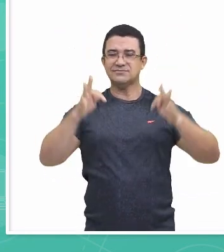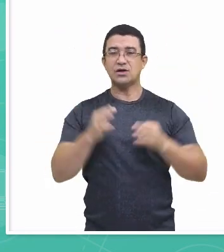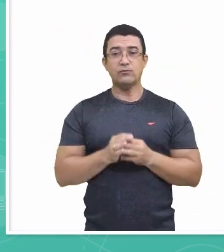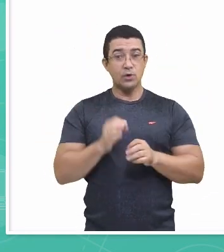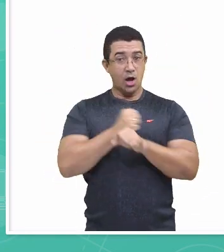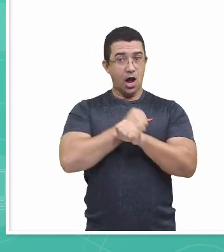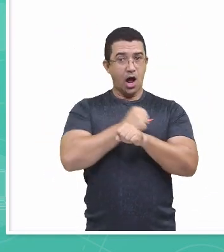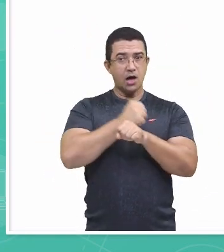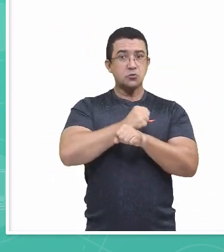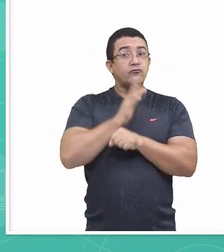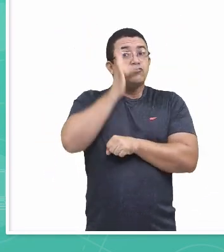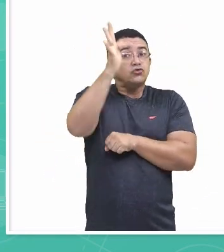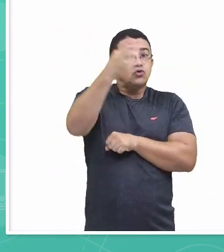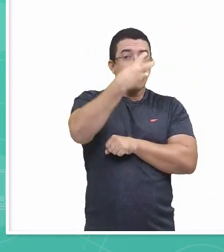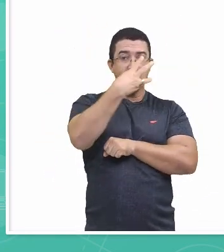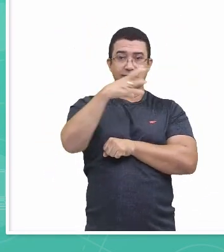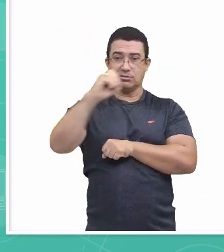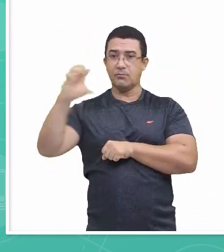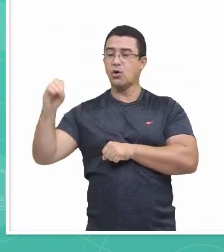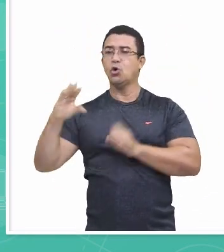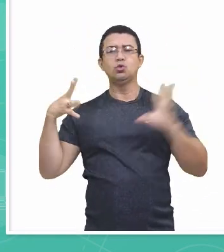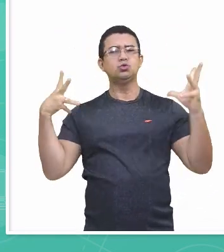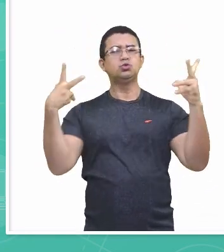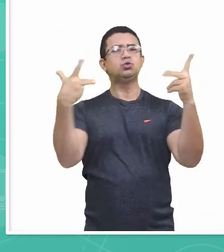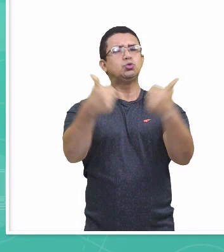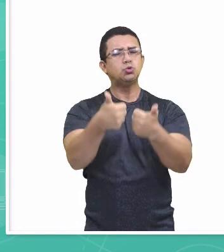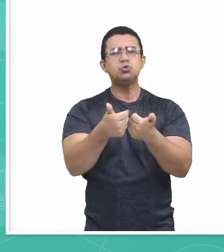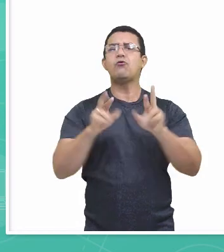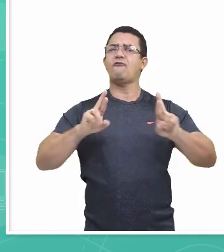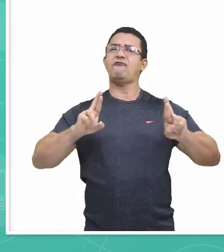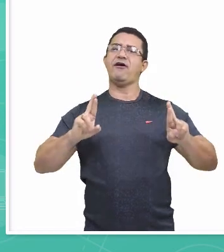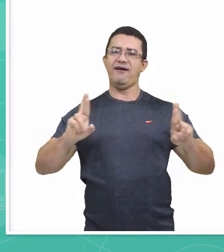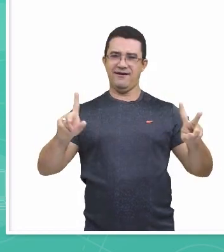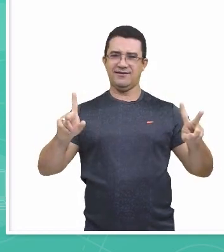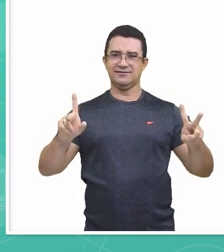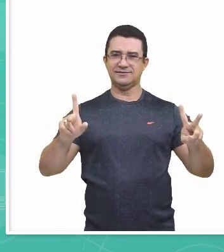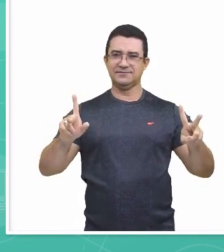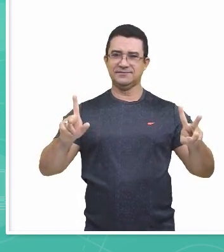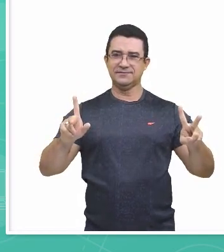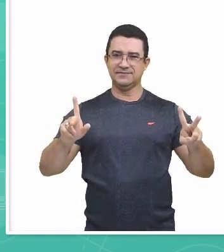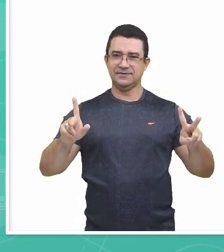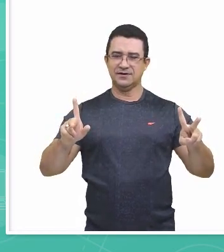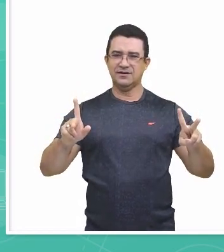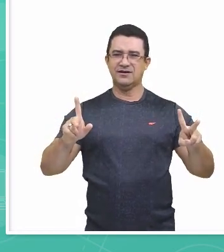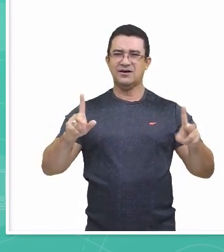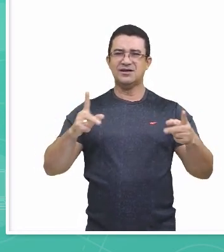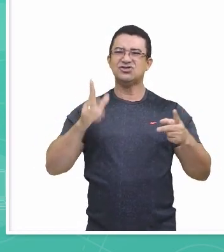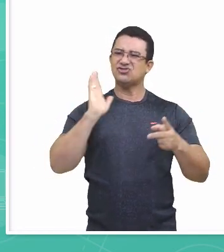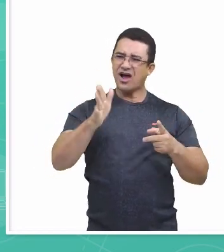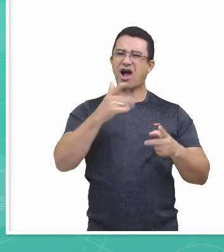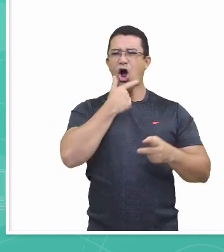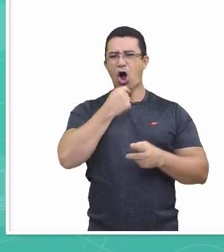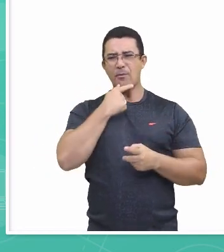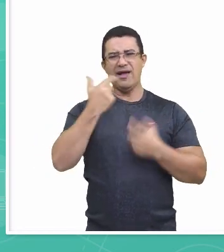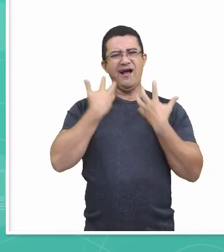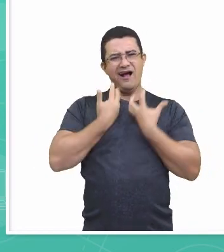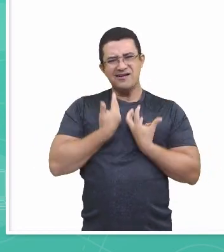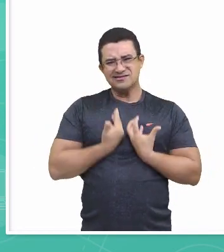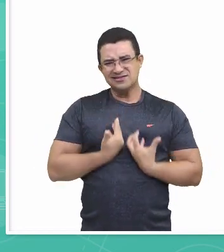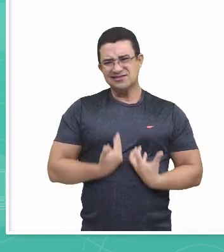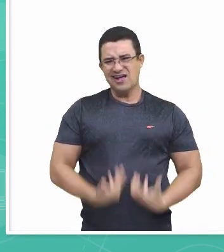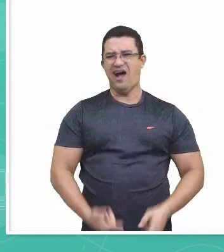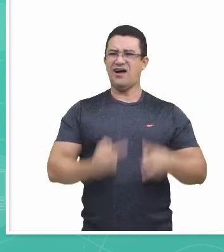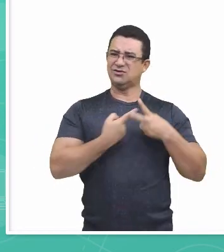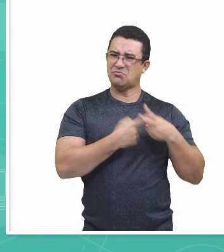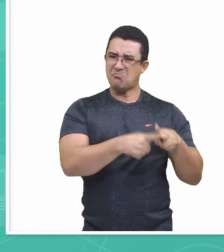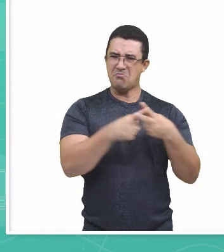ano 3000, em que ele fala que tudo vai ser diferente, ó, né? Já estão cansados das máquinas, o homem